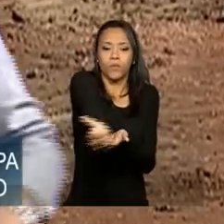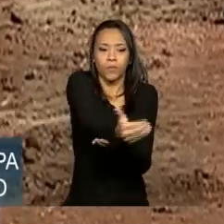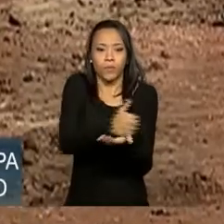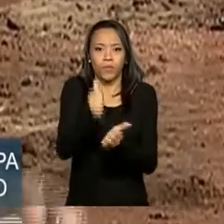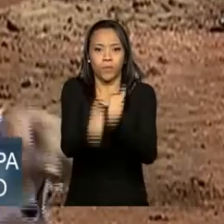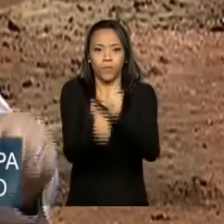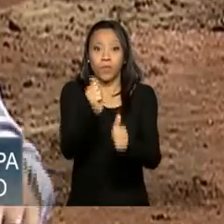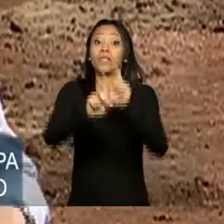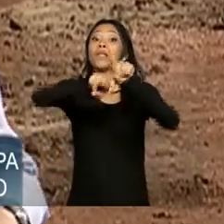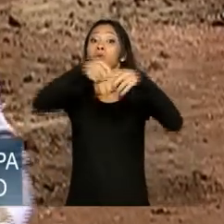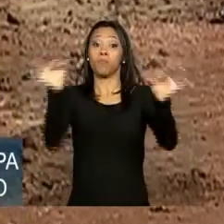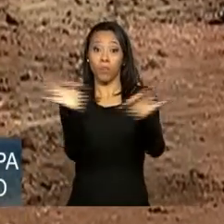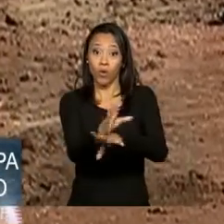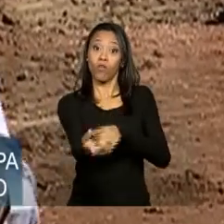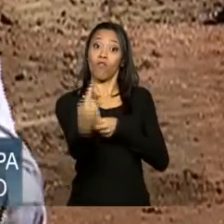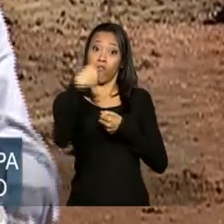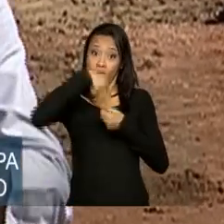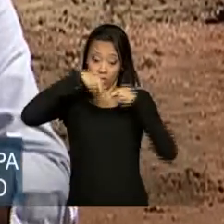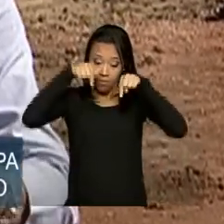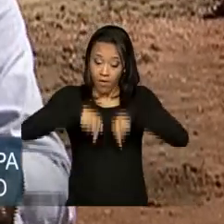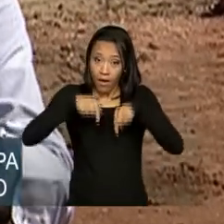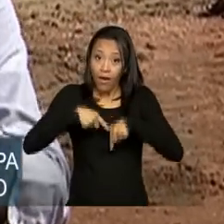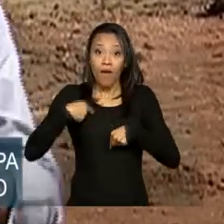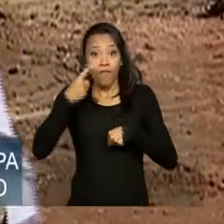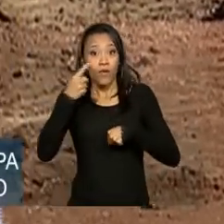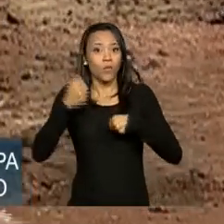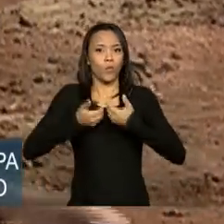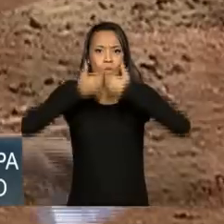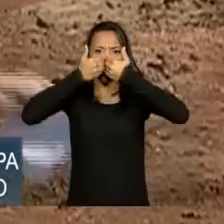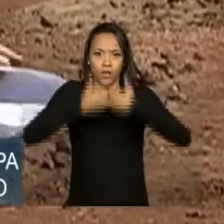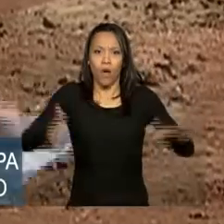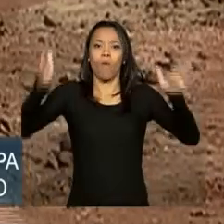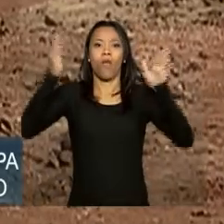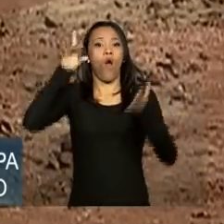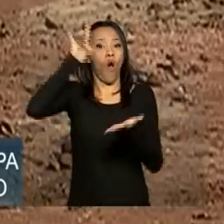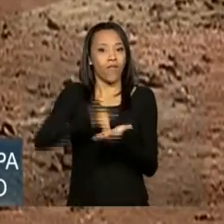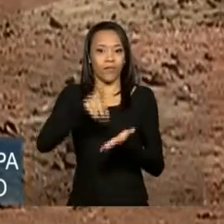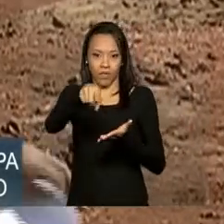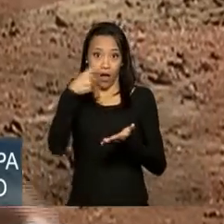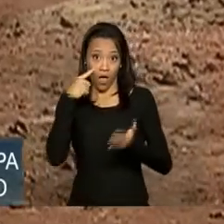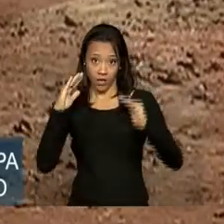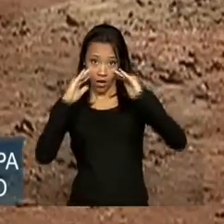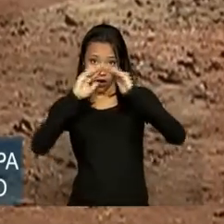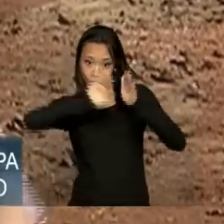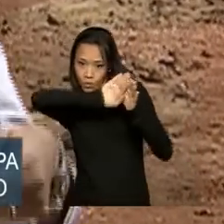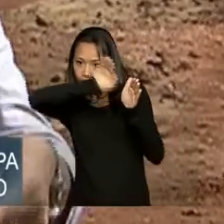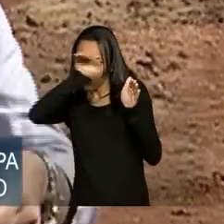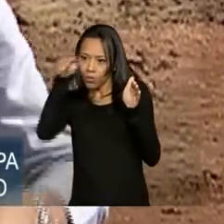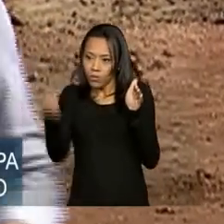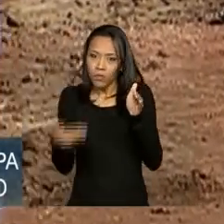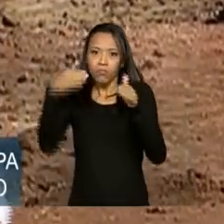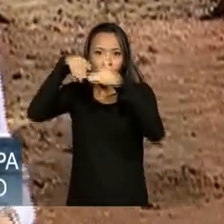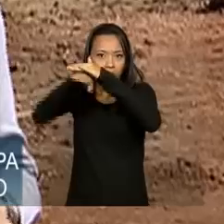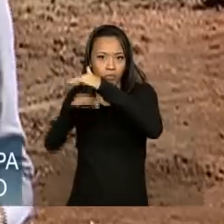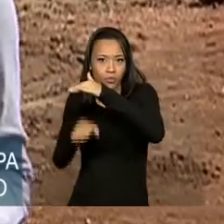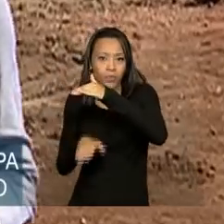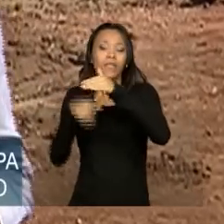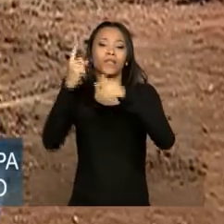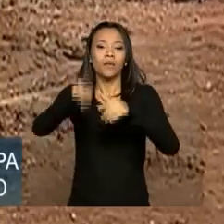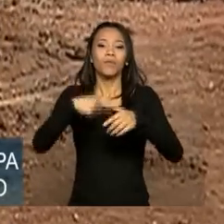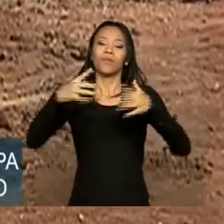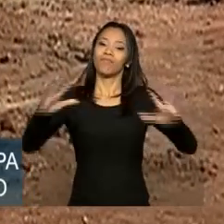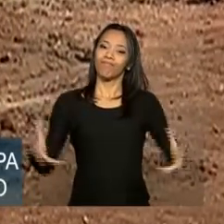seguida ela vem aqui para onde nós estamos participar da inauguração inaugurar oficialmente esse galpão esse estilo e em seguida participar da cerimônia